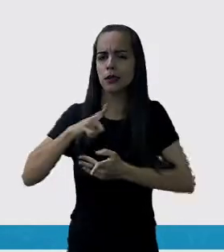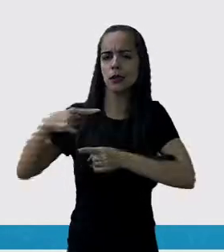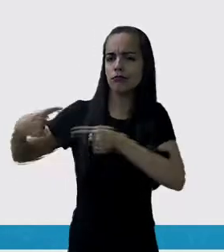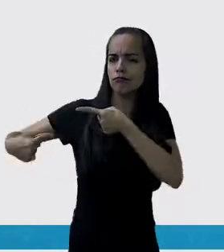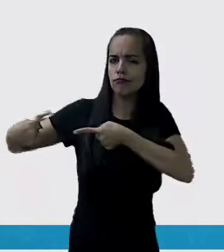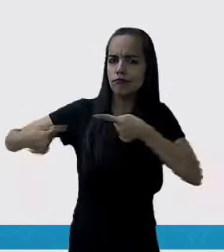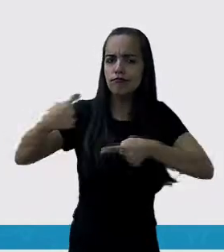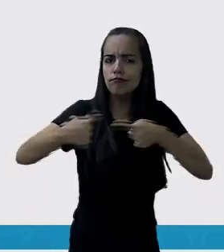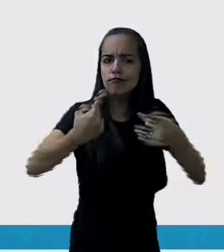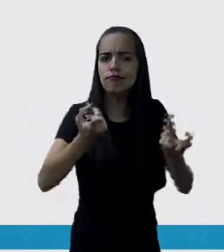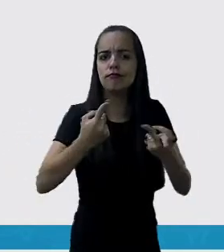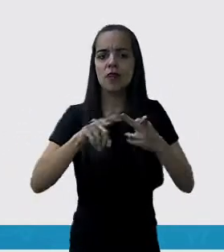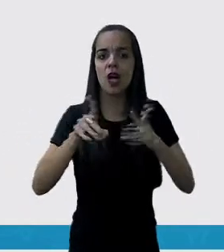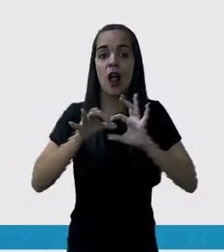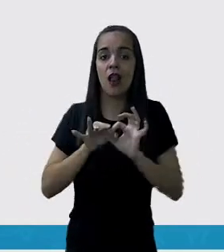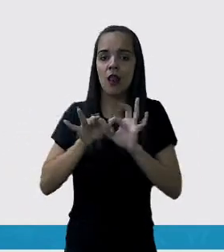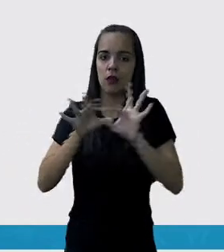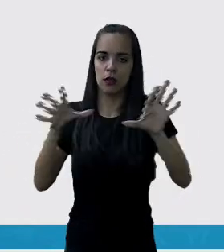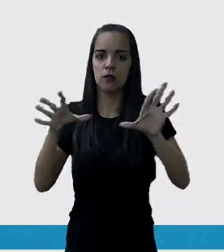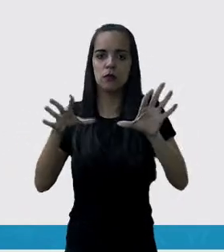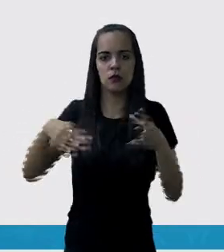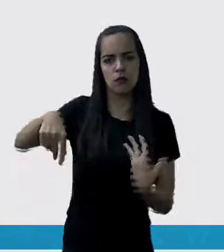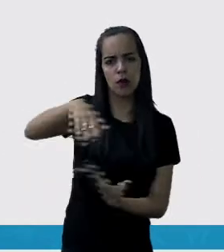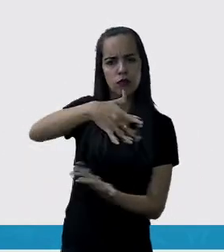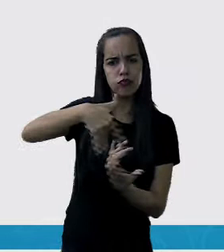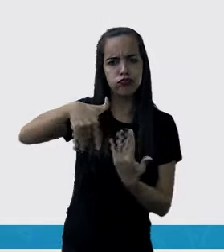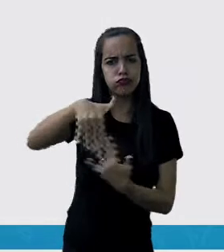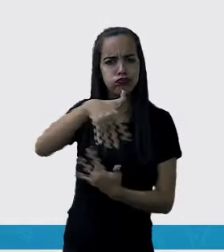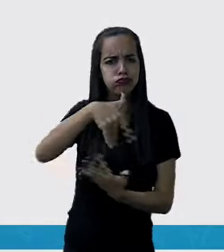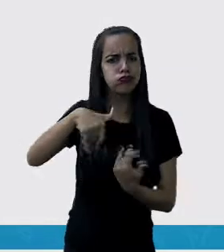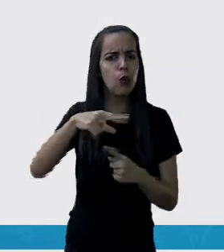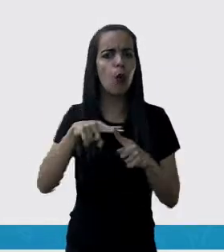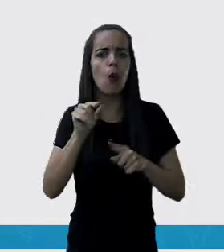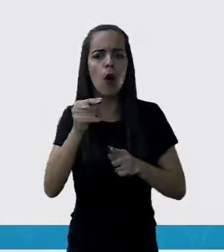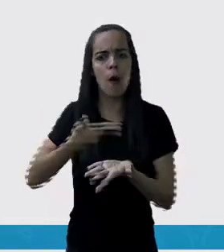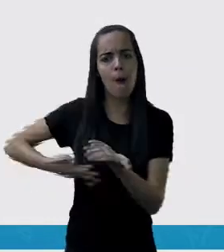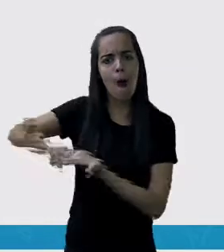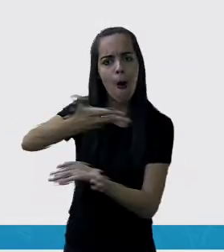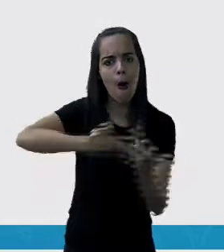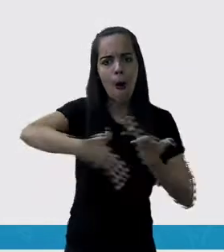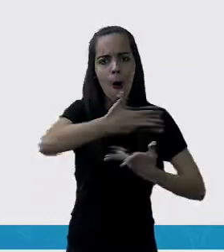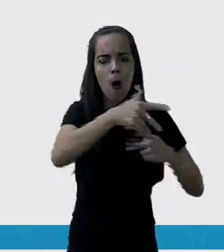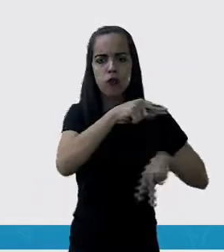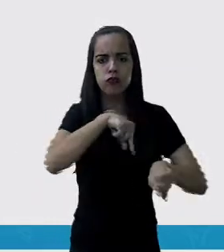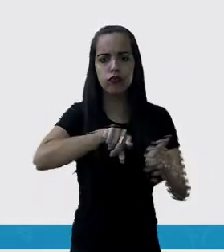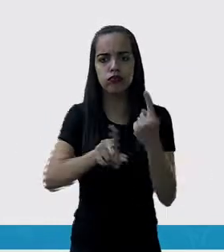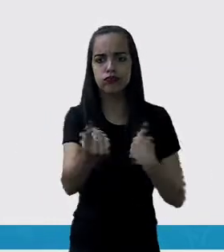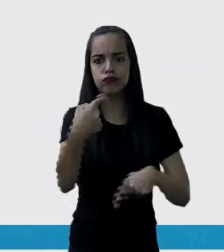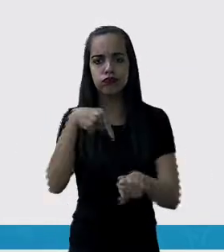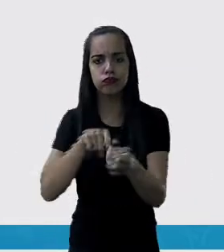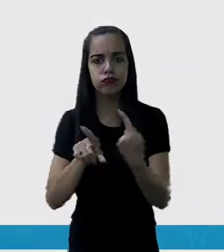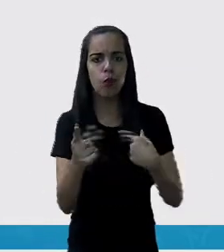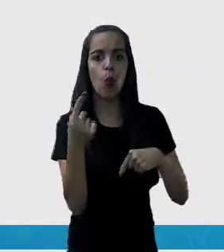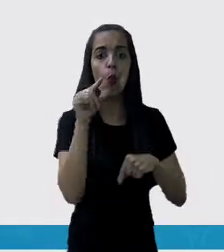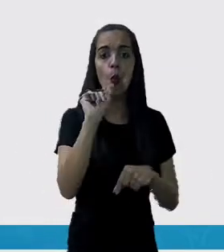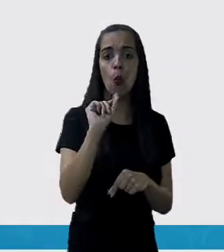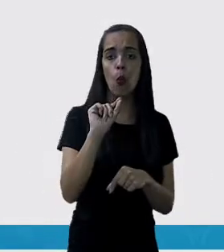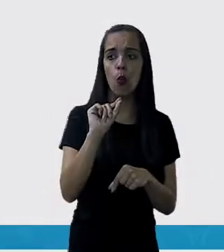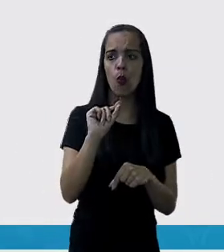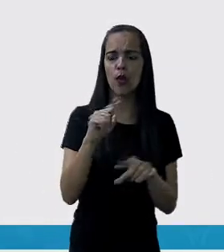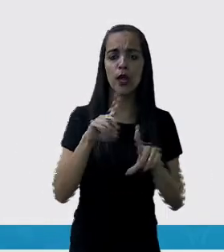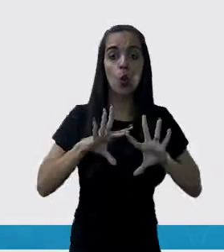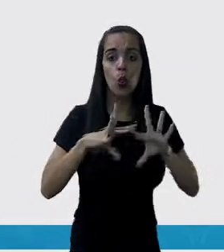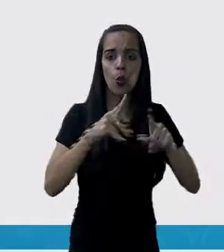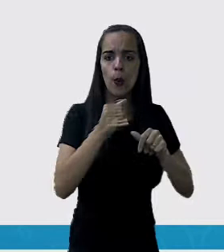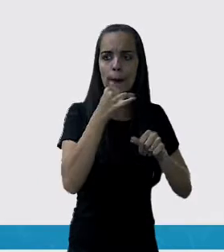ações políticas e a livre circulação de mercadorias e pessoas.